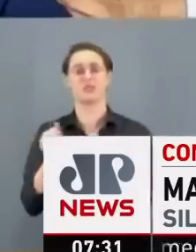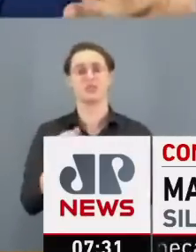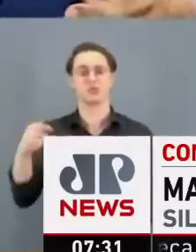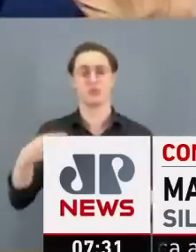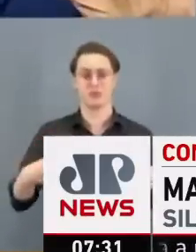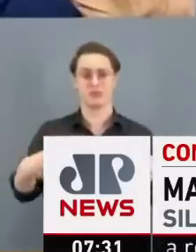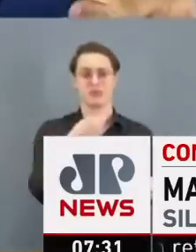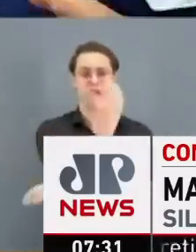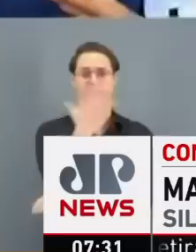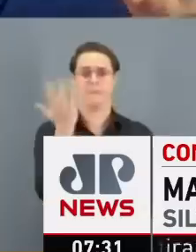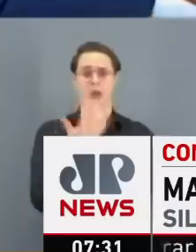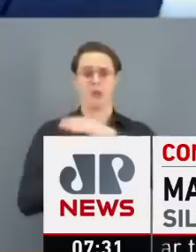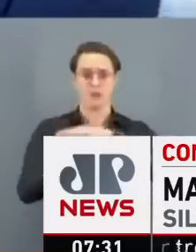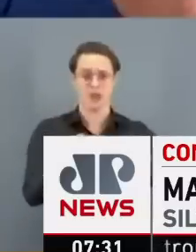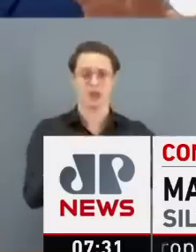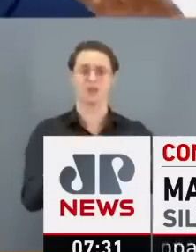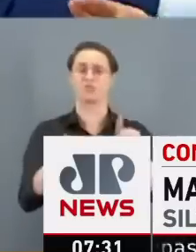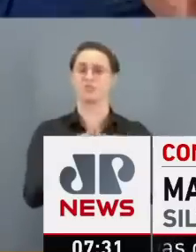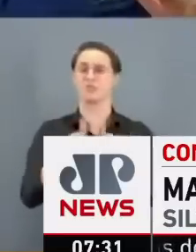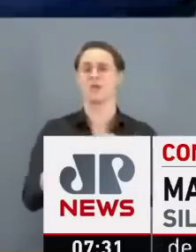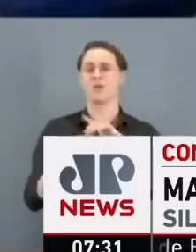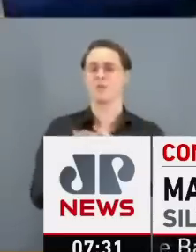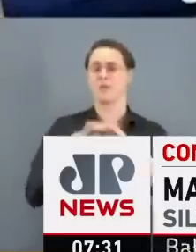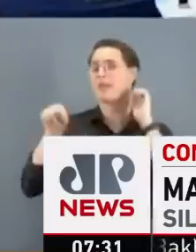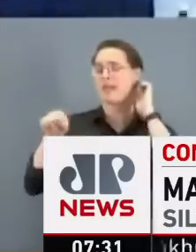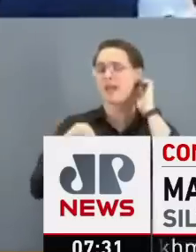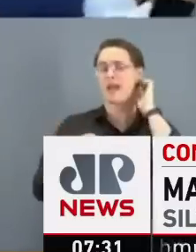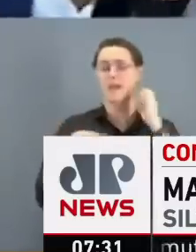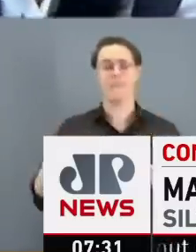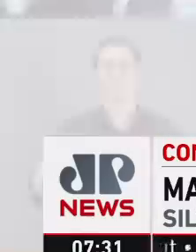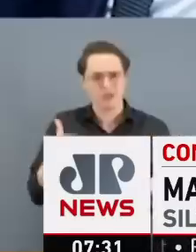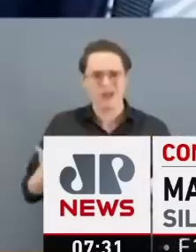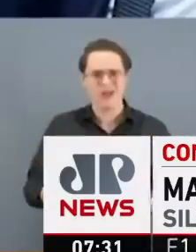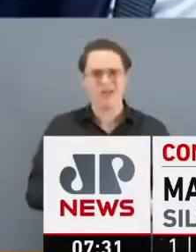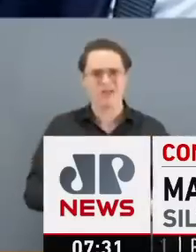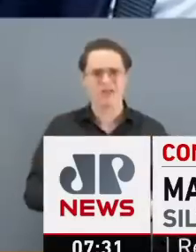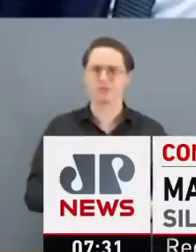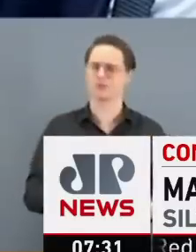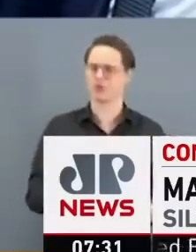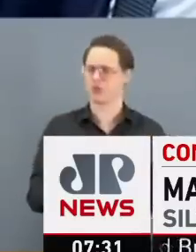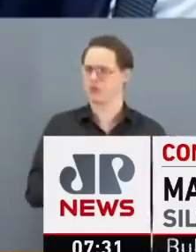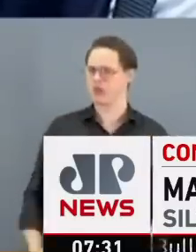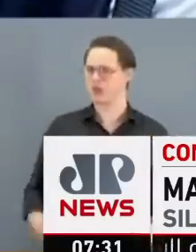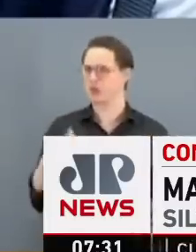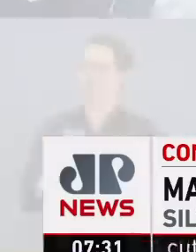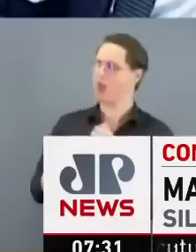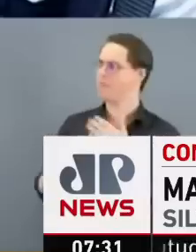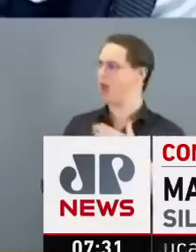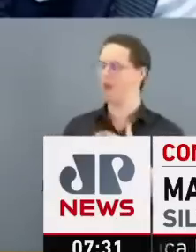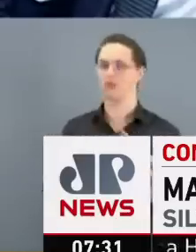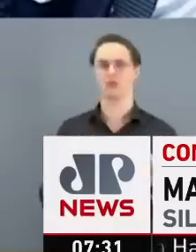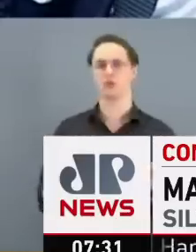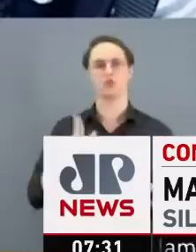governo. E o Ministério da Minas e Energia, Petrobras, é outro governo. Governo que não tem transversalidade não anda.